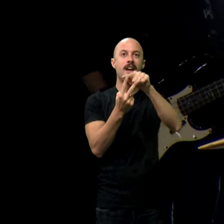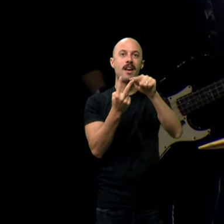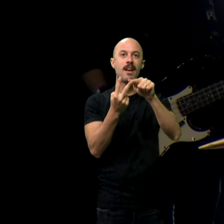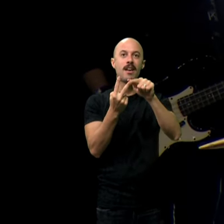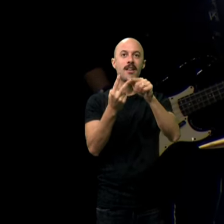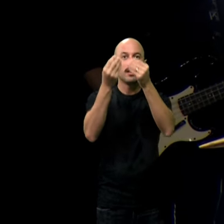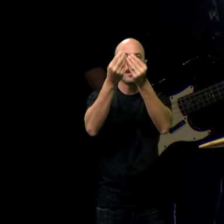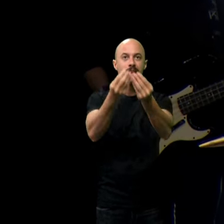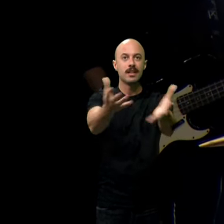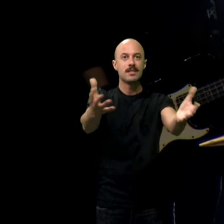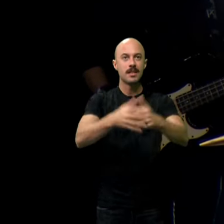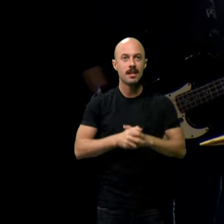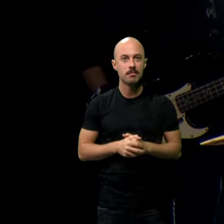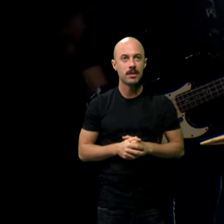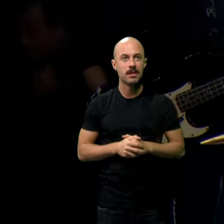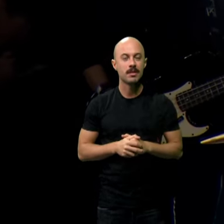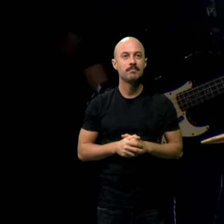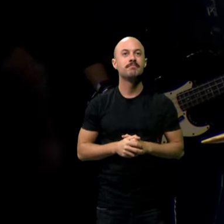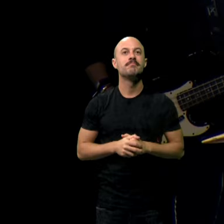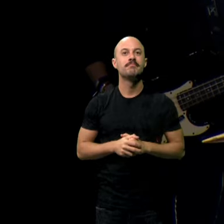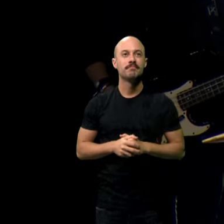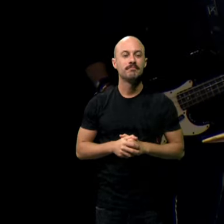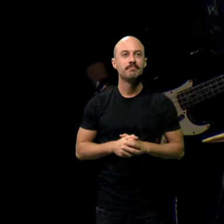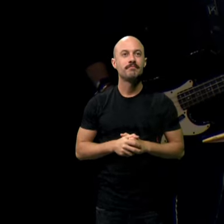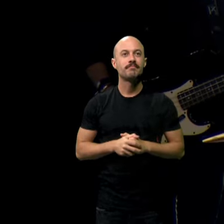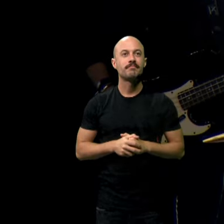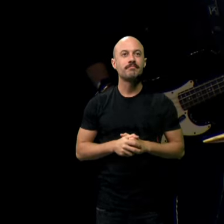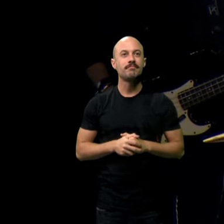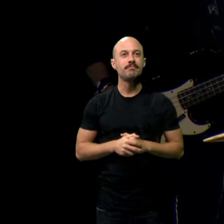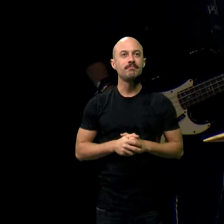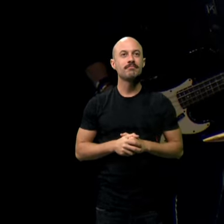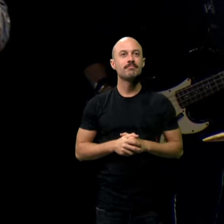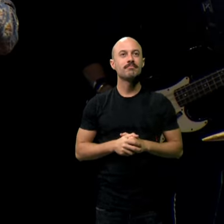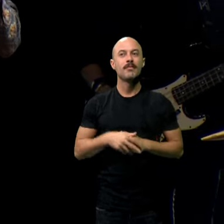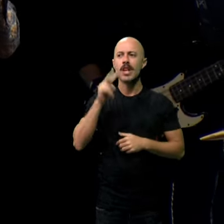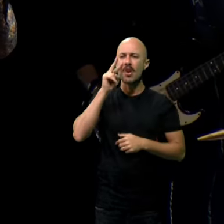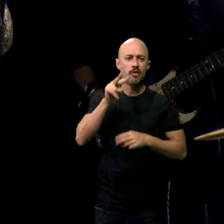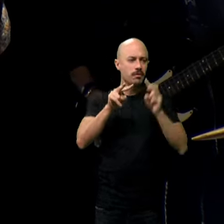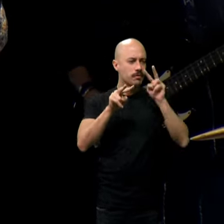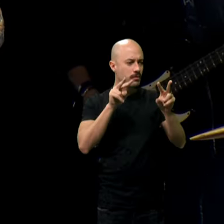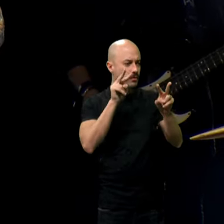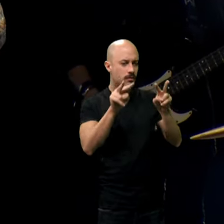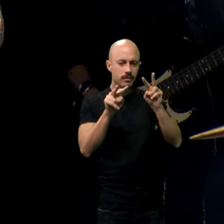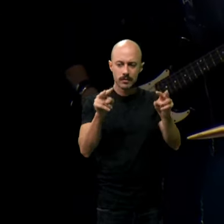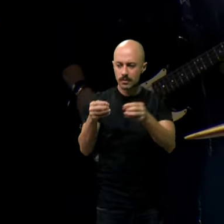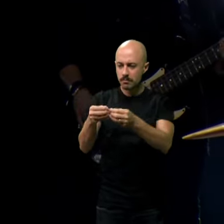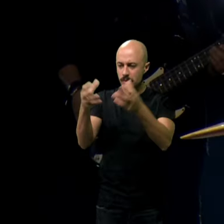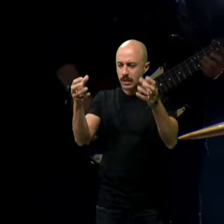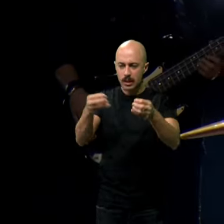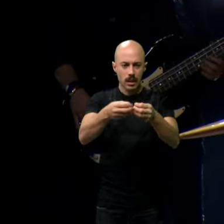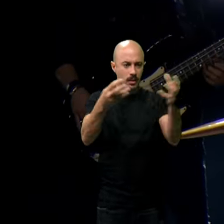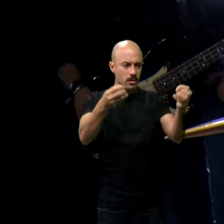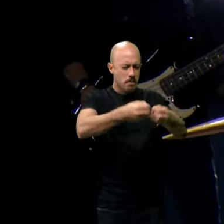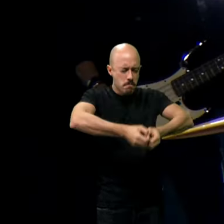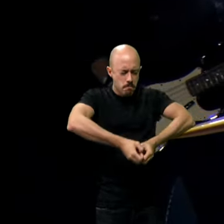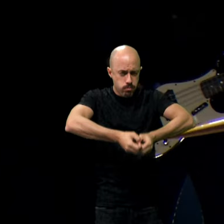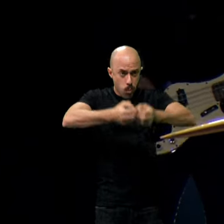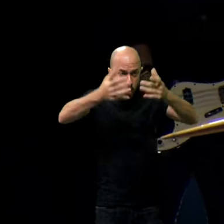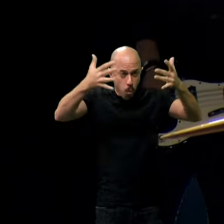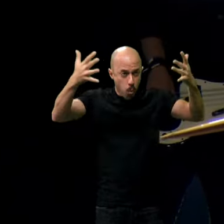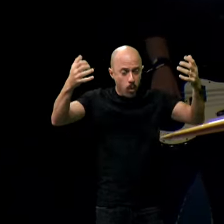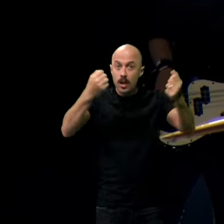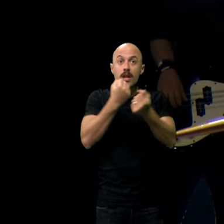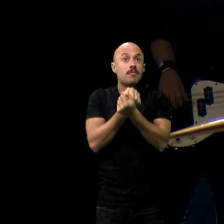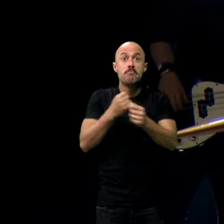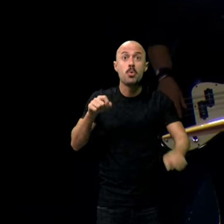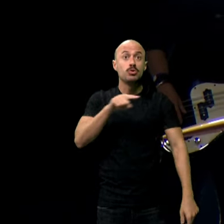tenho, igual que você, um pai demasiado grande. Eu tenho visto milagres de Deus fazer coisas gigantes, impossíveis.